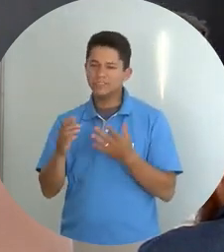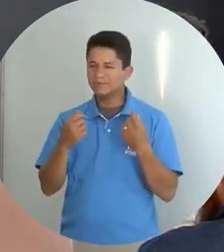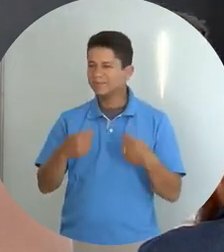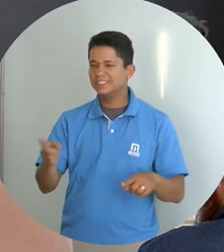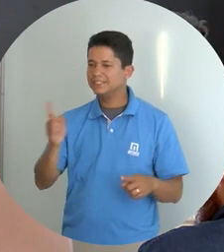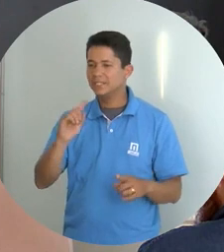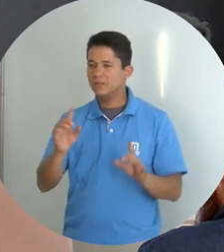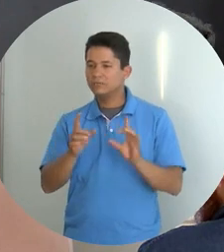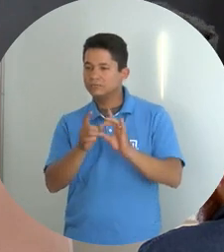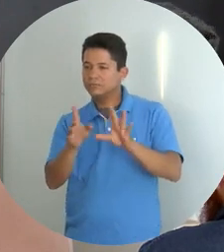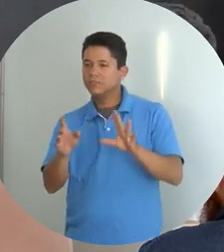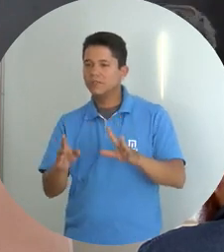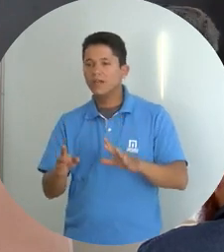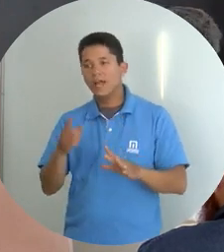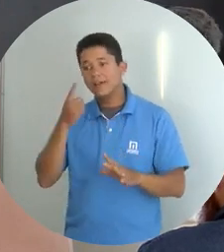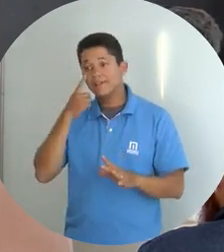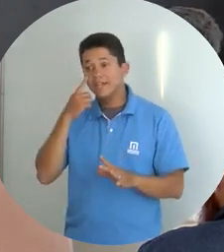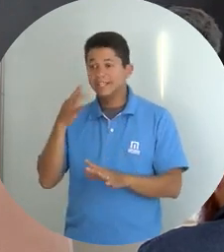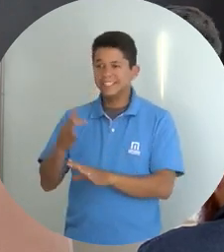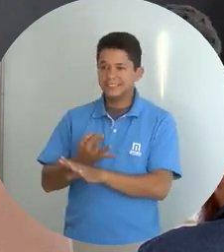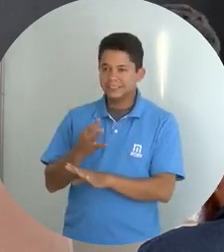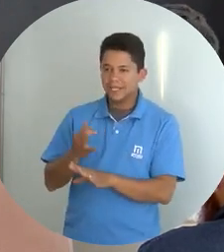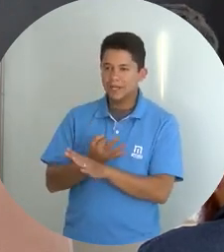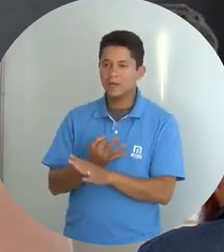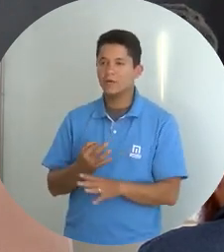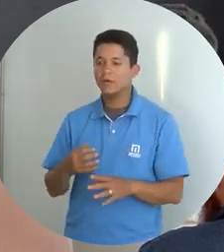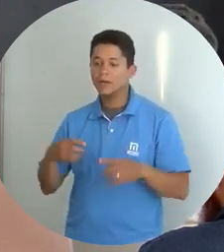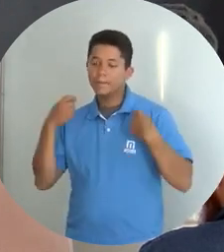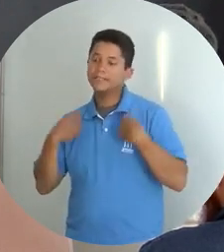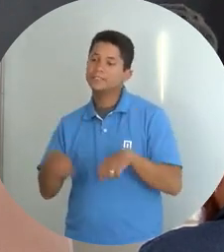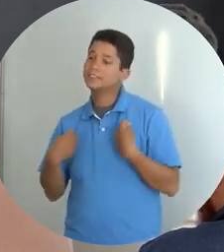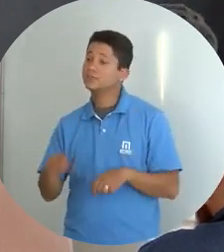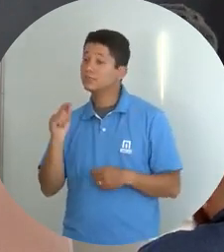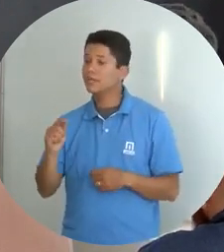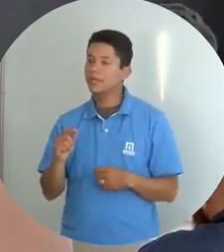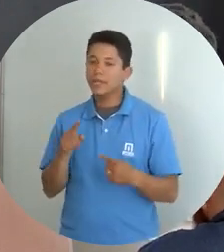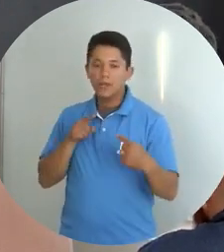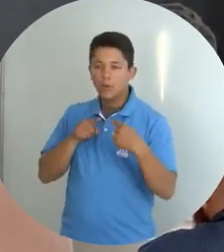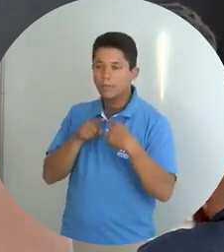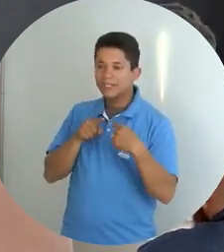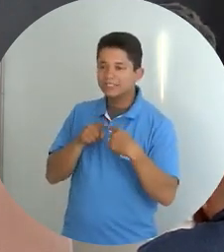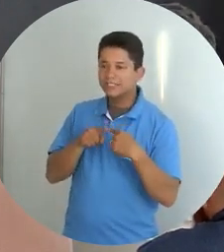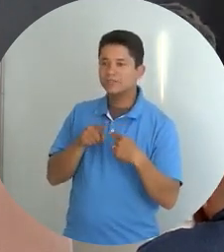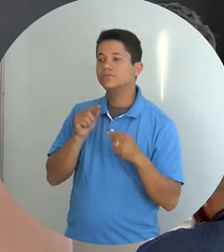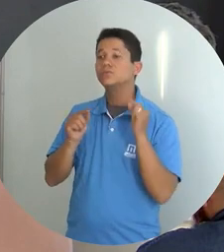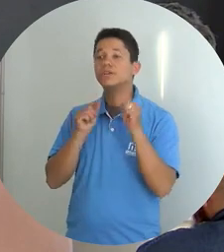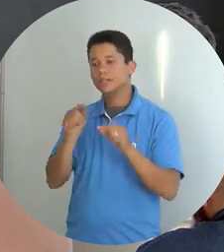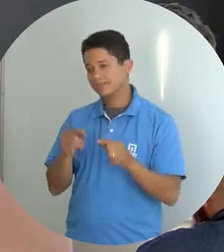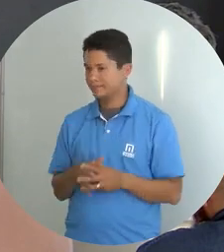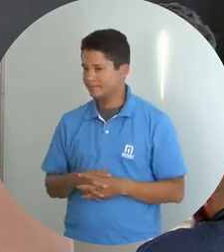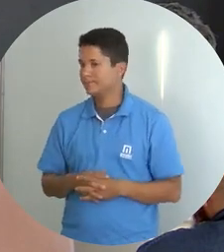com tensões, proteção, para poder fazer essa compatibilização.